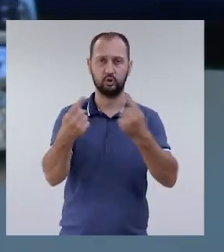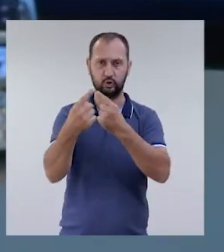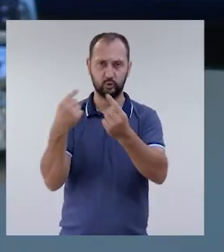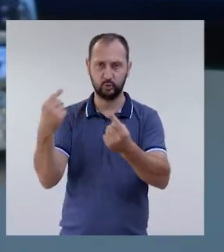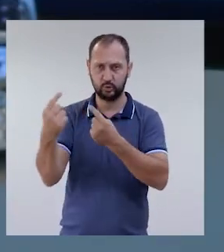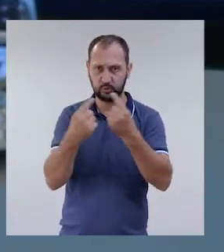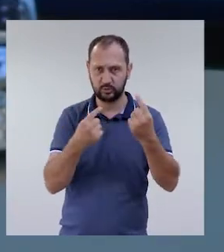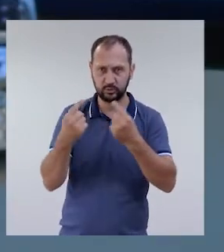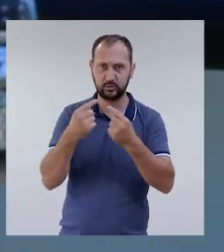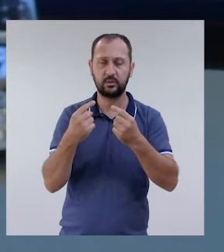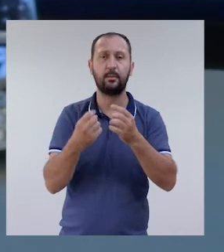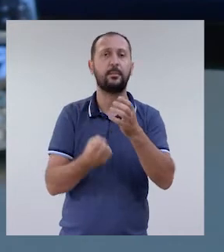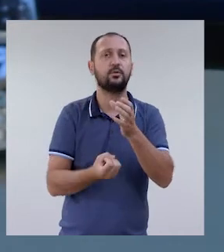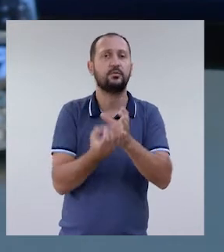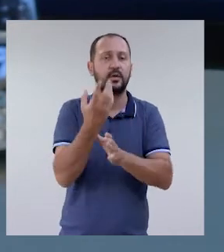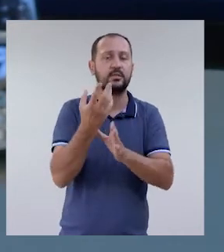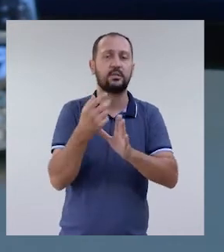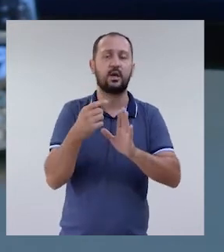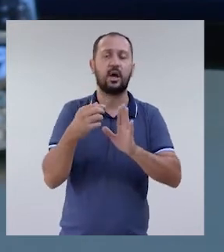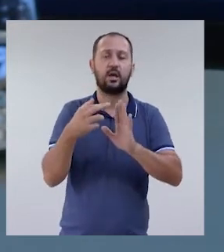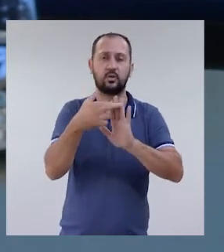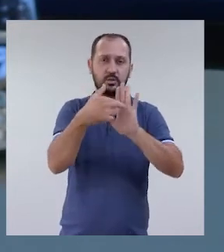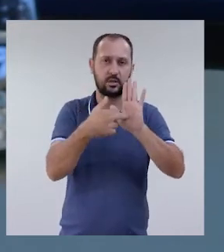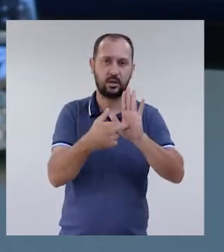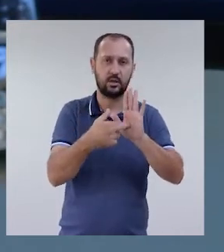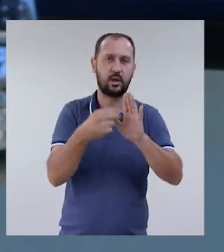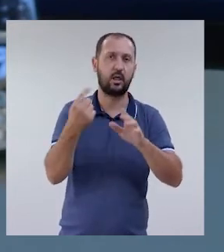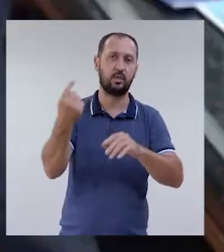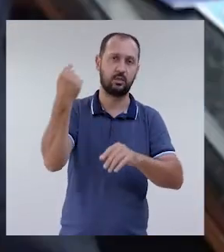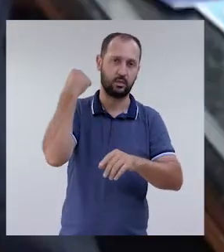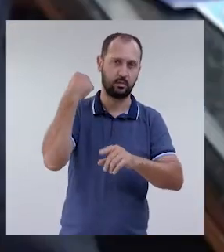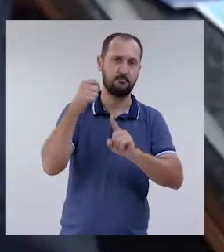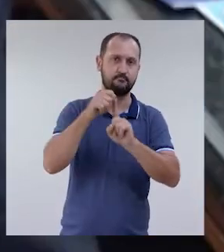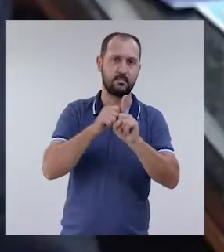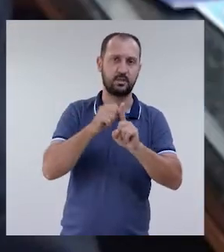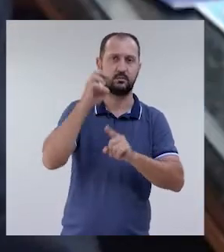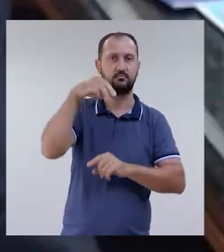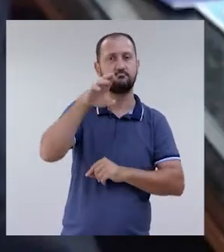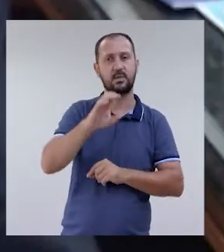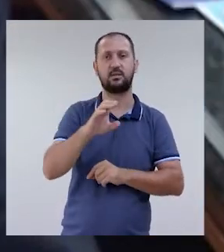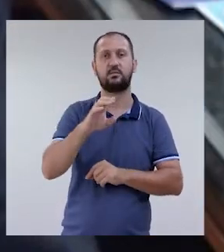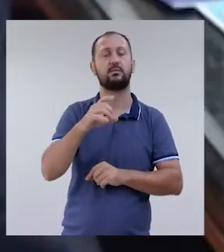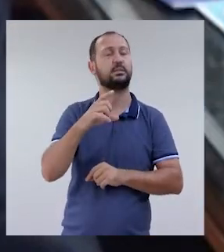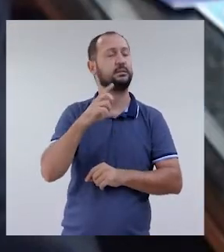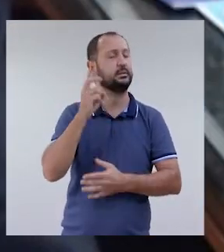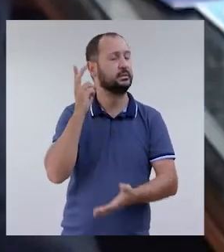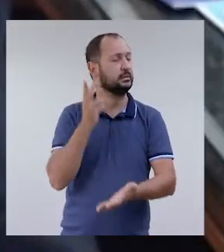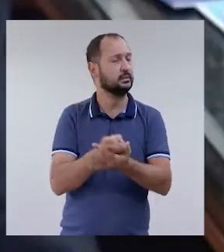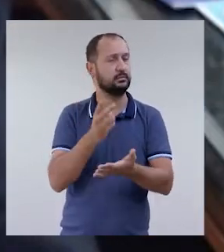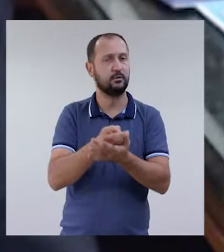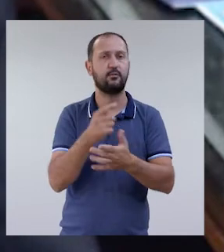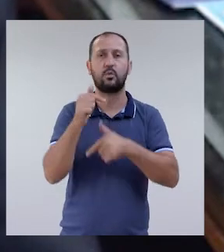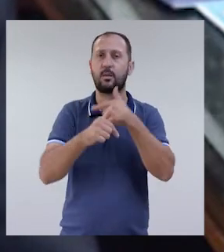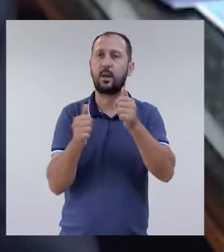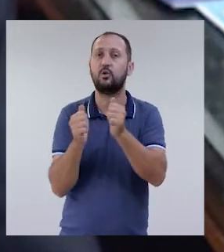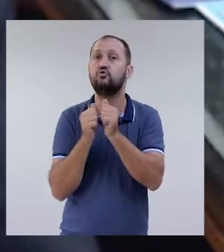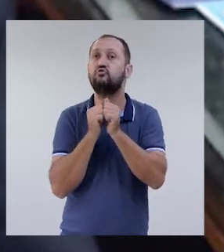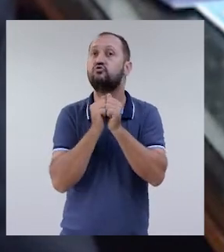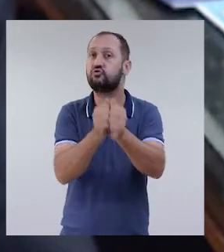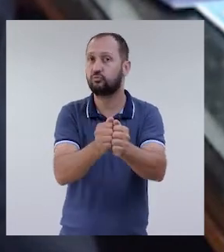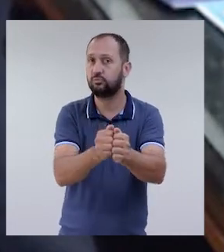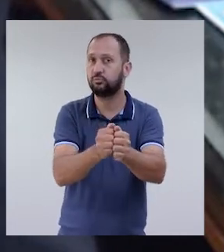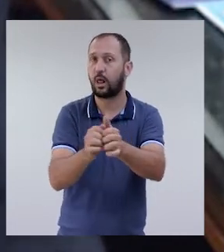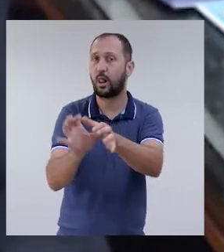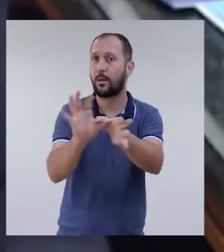ampla discussão para a edição da nossa portaria em março. Então, sempre nós tivemos um trabalho em